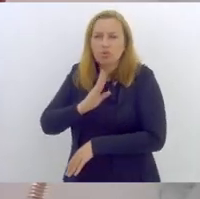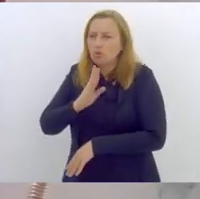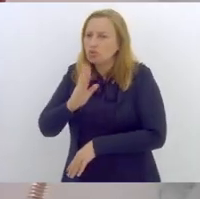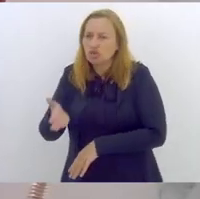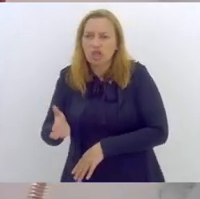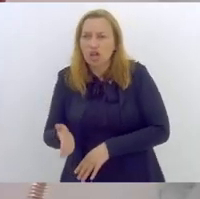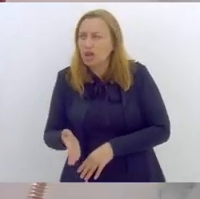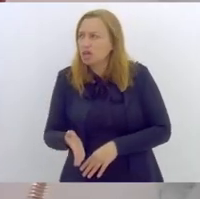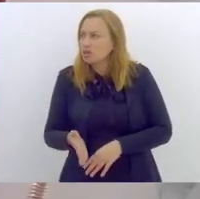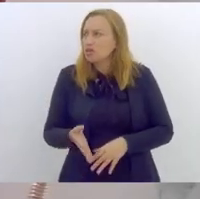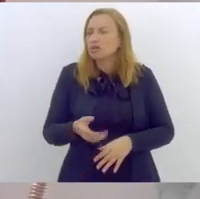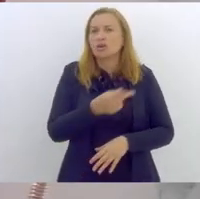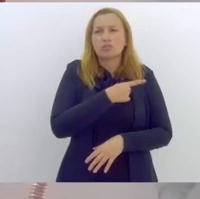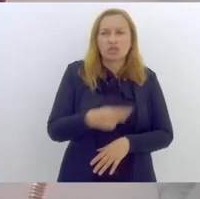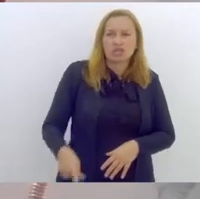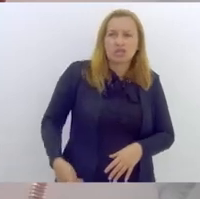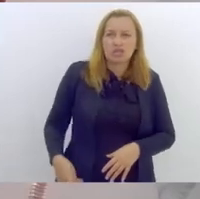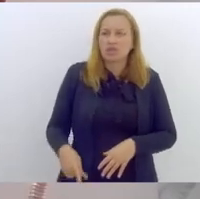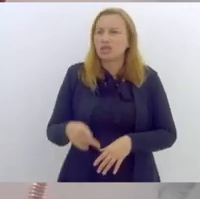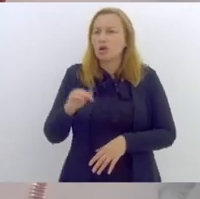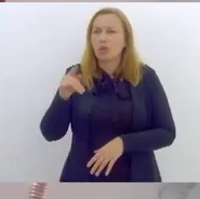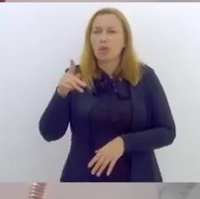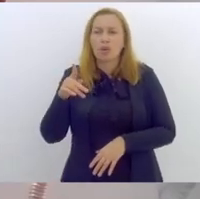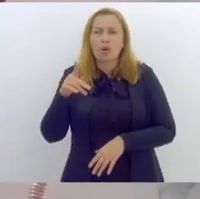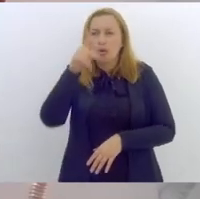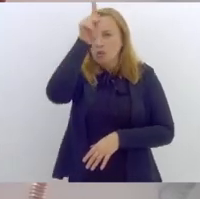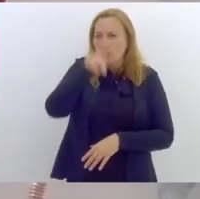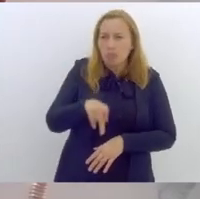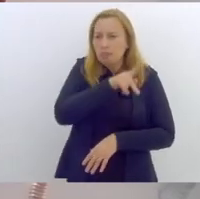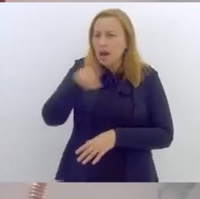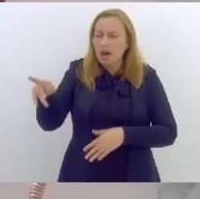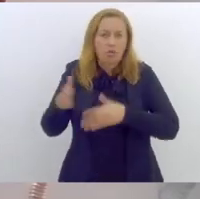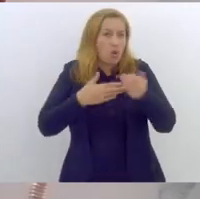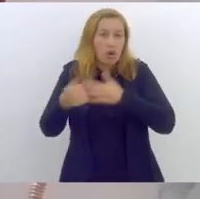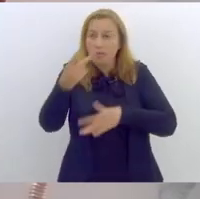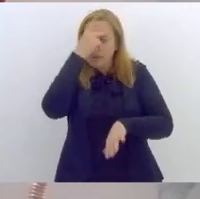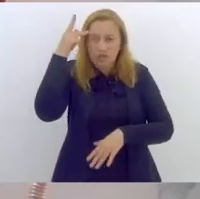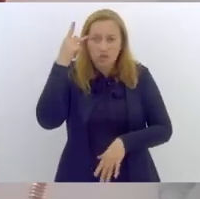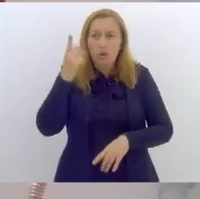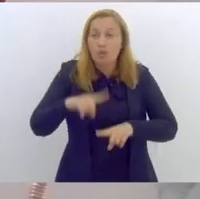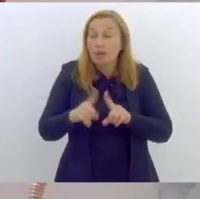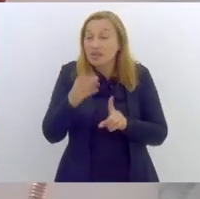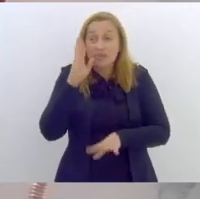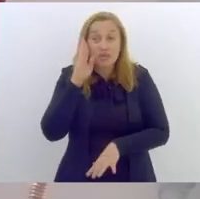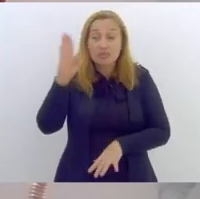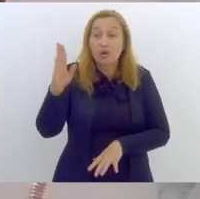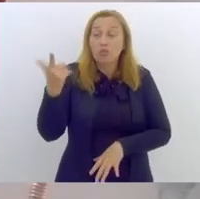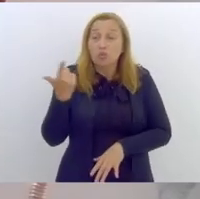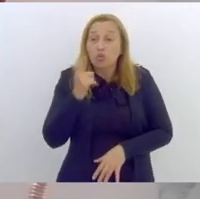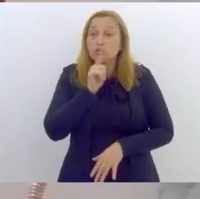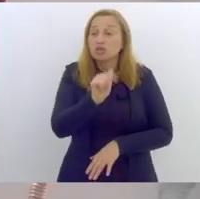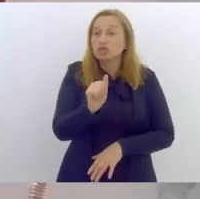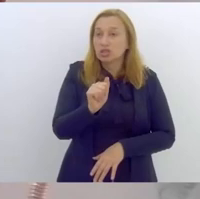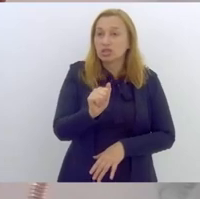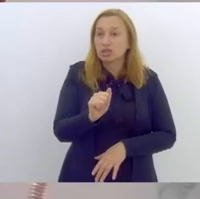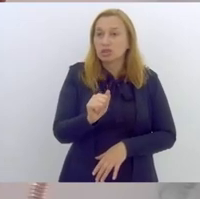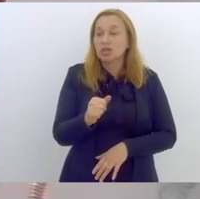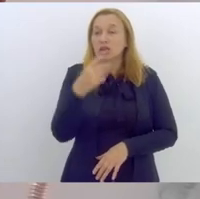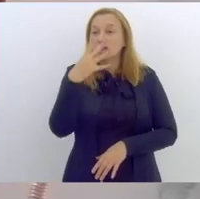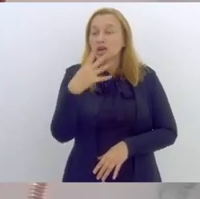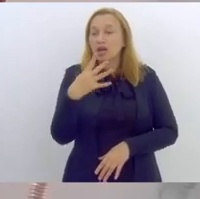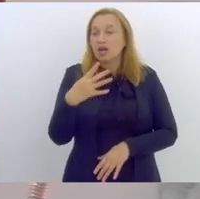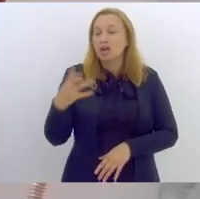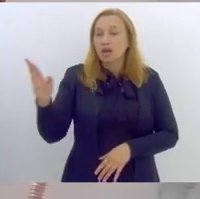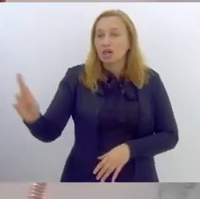ao presidente da república o Papa sei lá quem mas é fundamental que a gente consiga a quatro